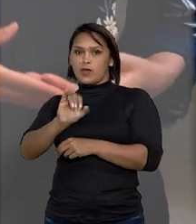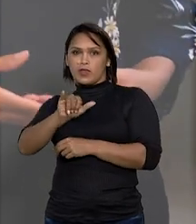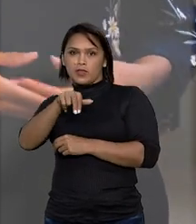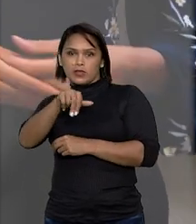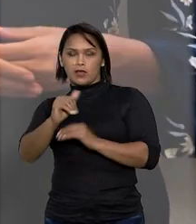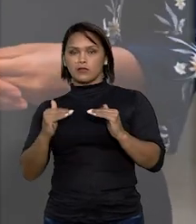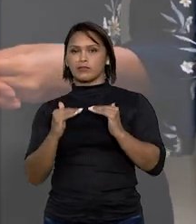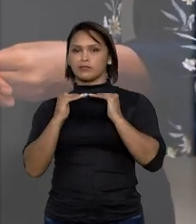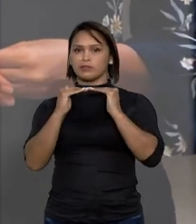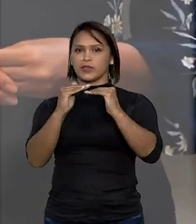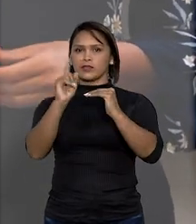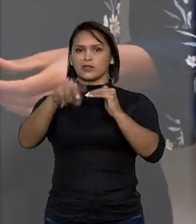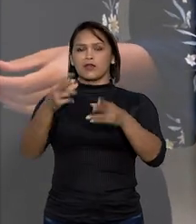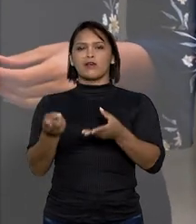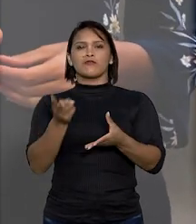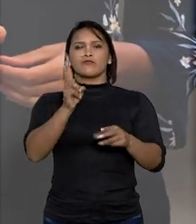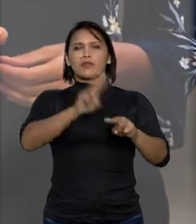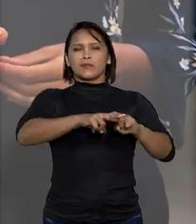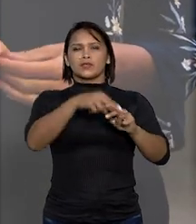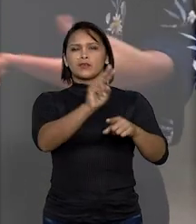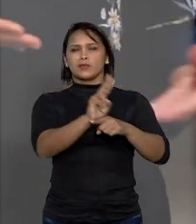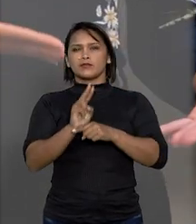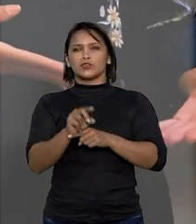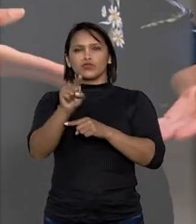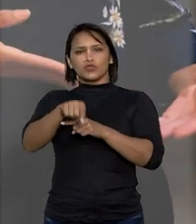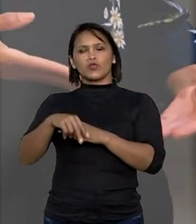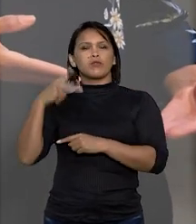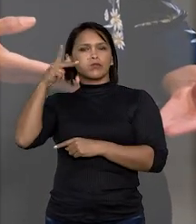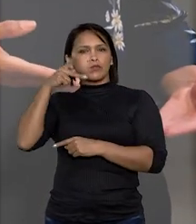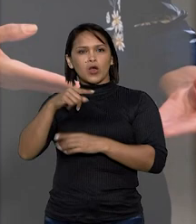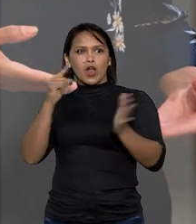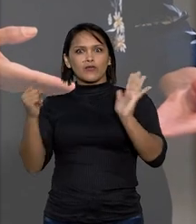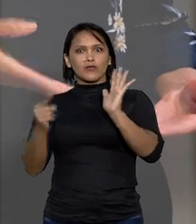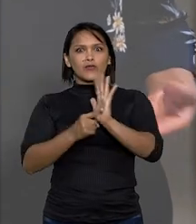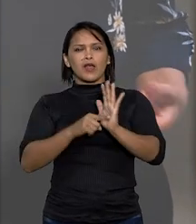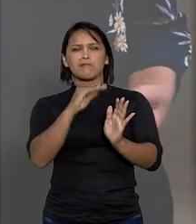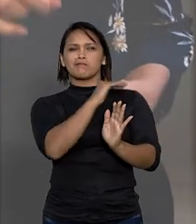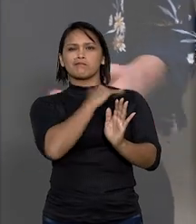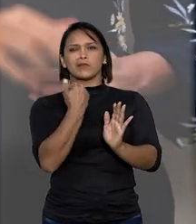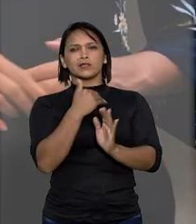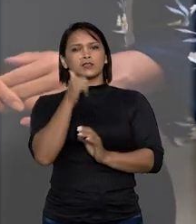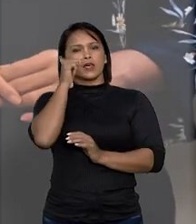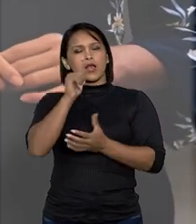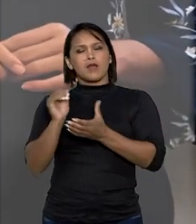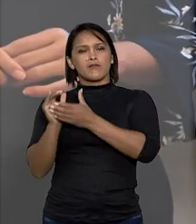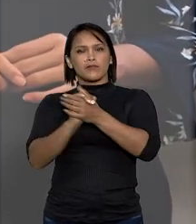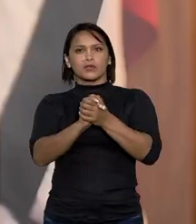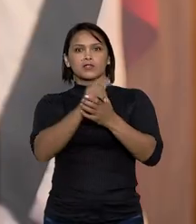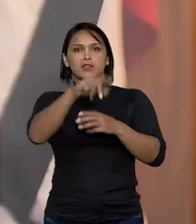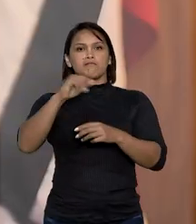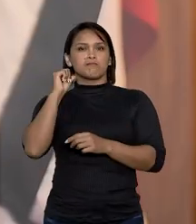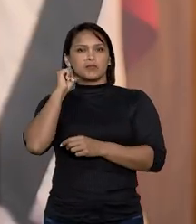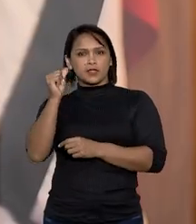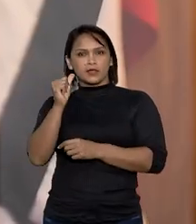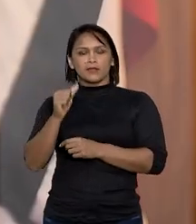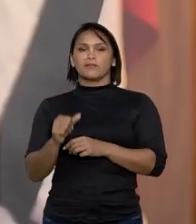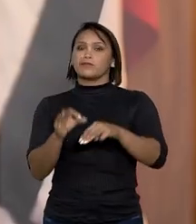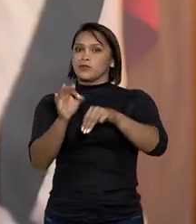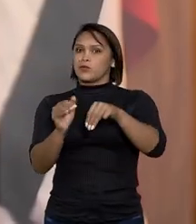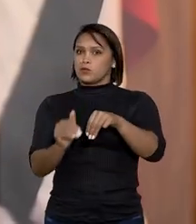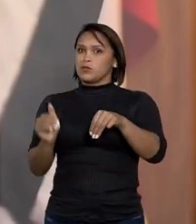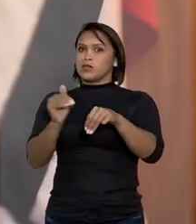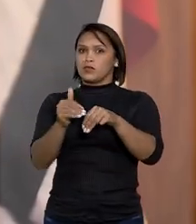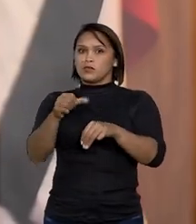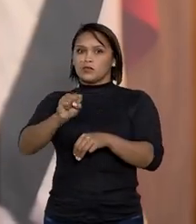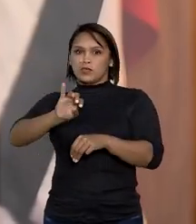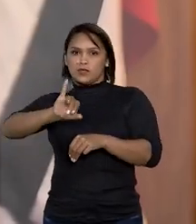Fonseca Manteve a prisão preventiva de um promotor acusado de matar a esposa em Minas Gerais Ministro